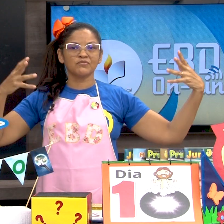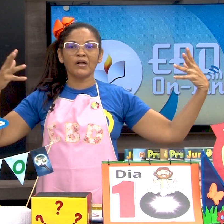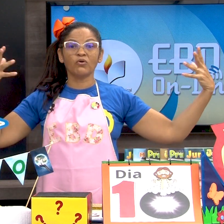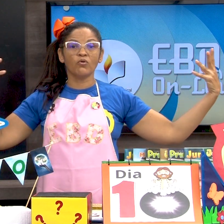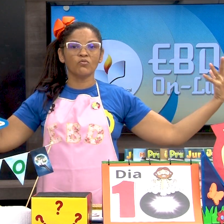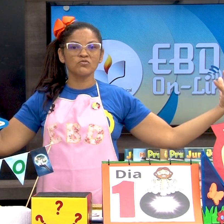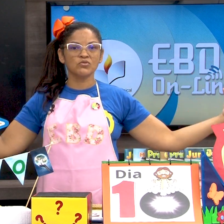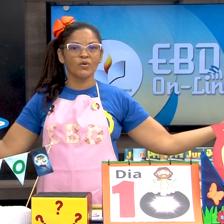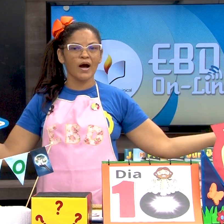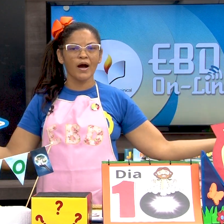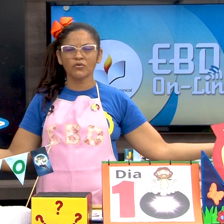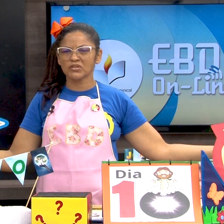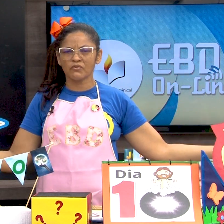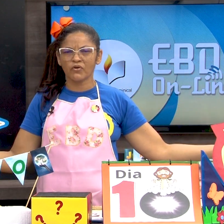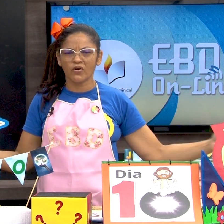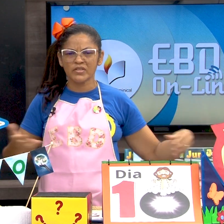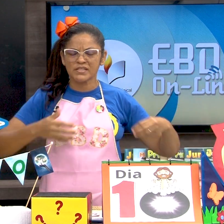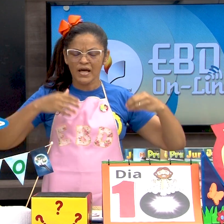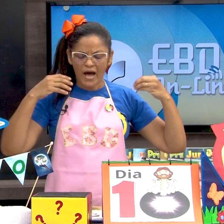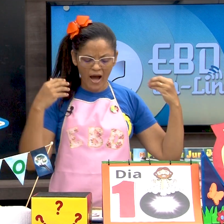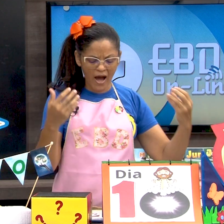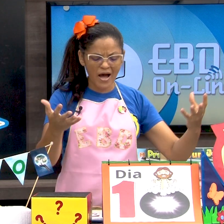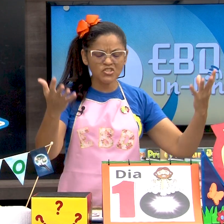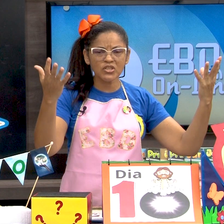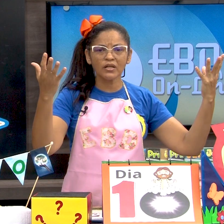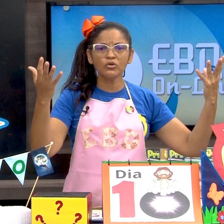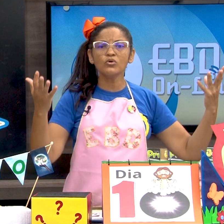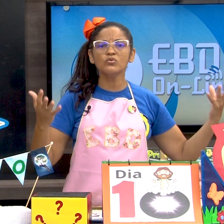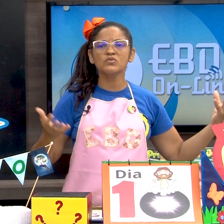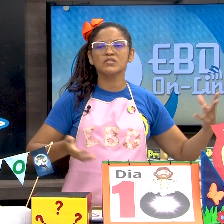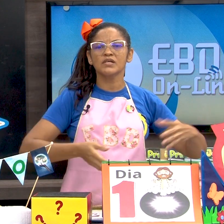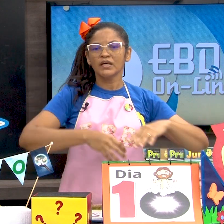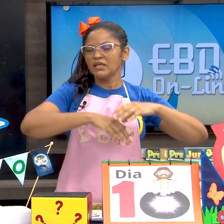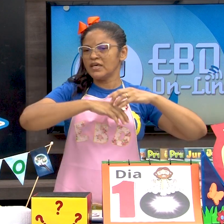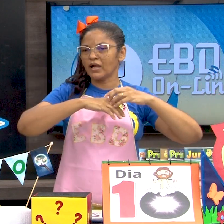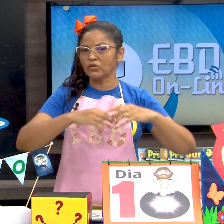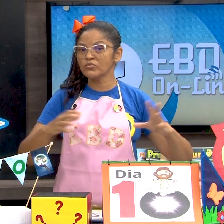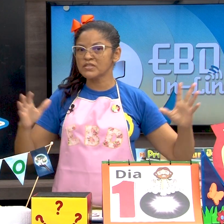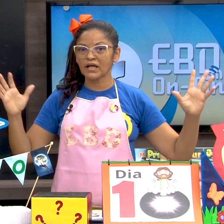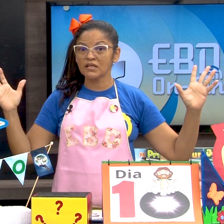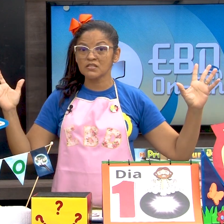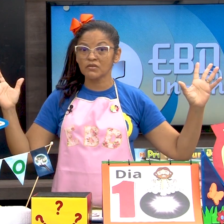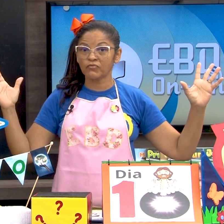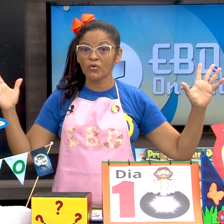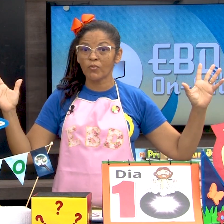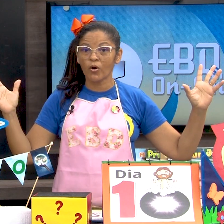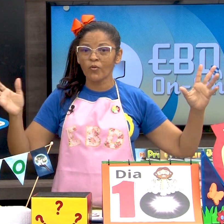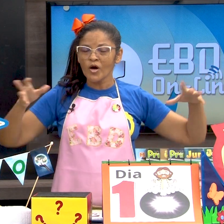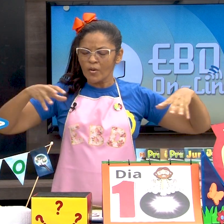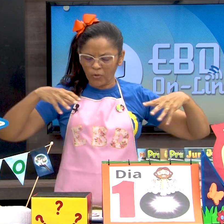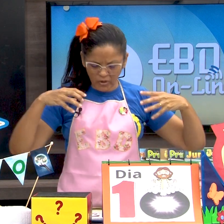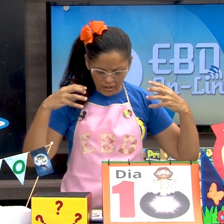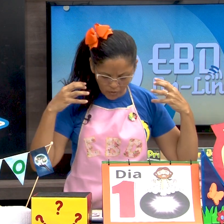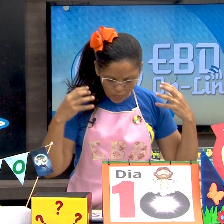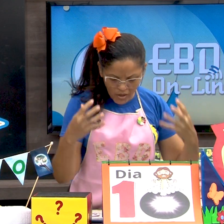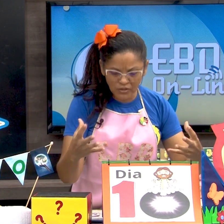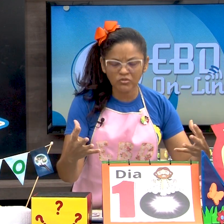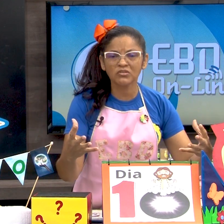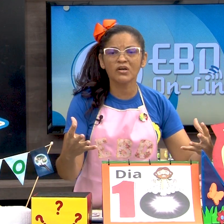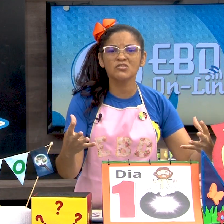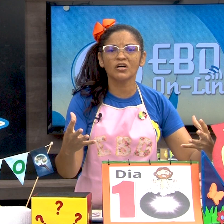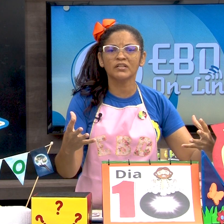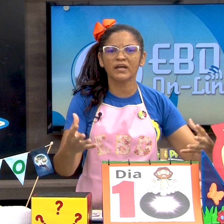Deus falou com sua alta voz haja luz e a luz ali se formou porque